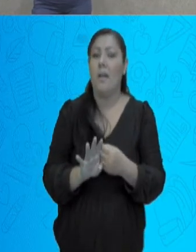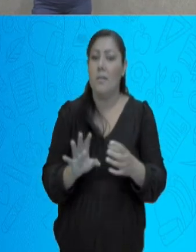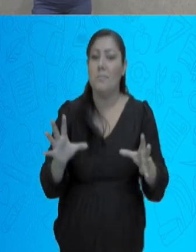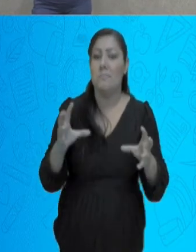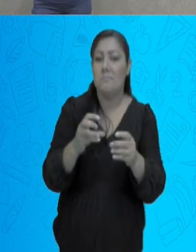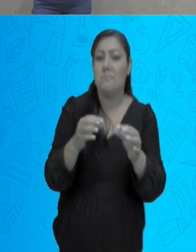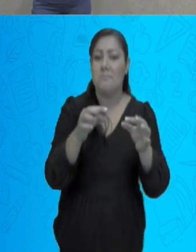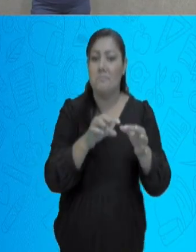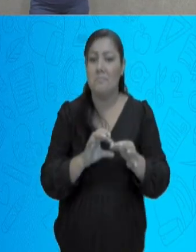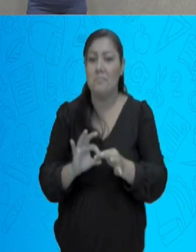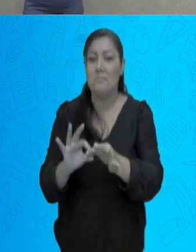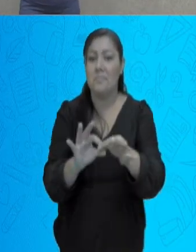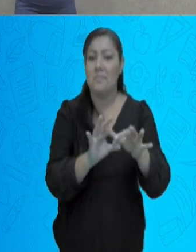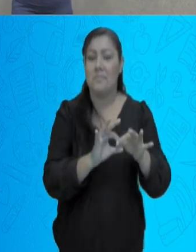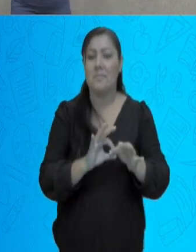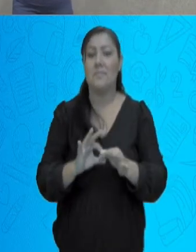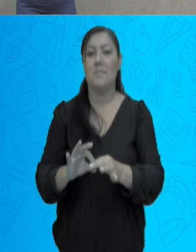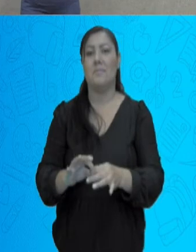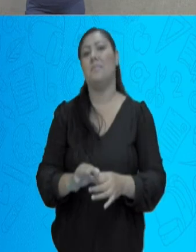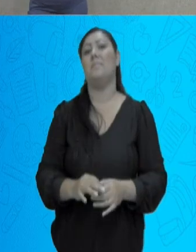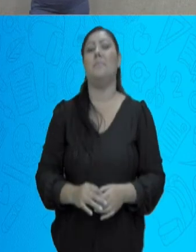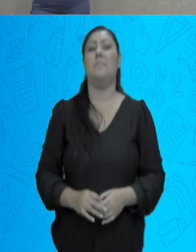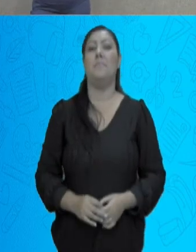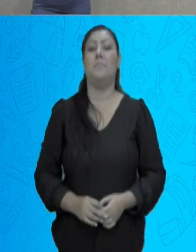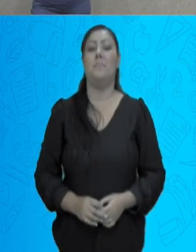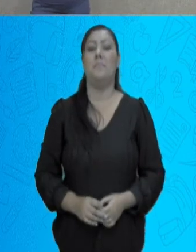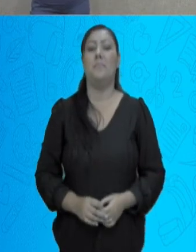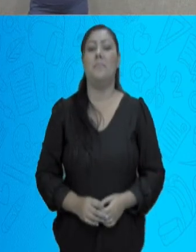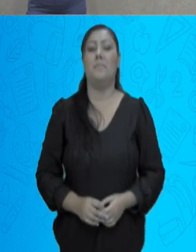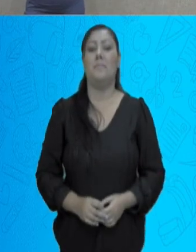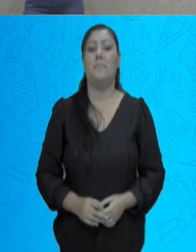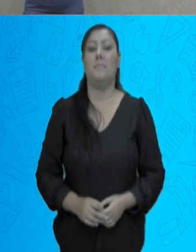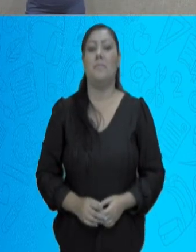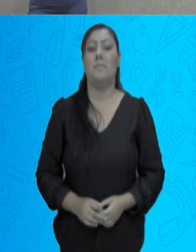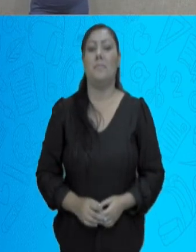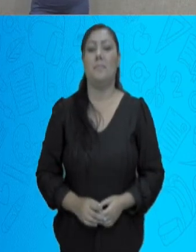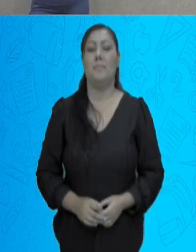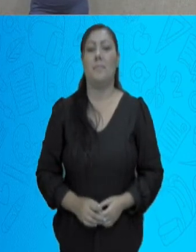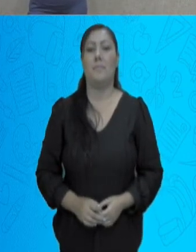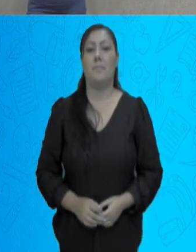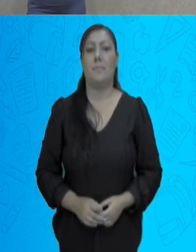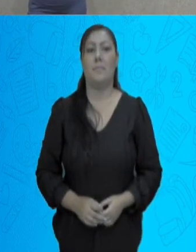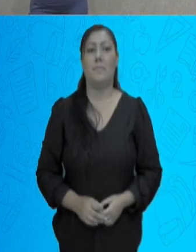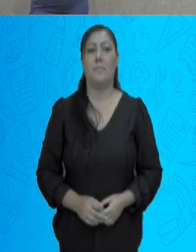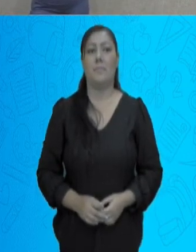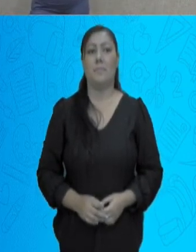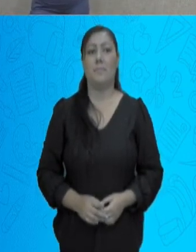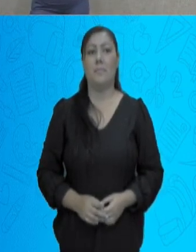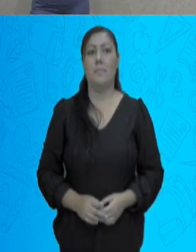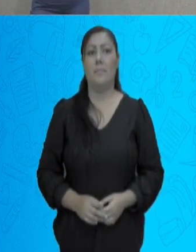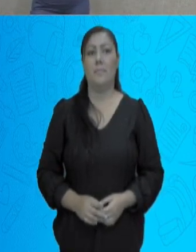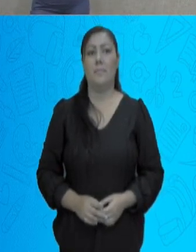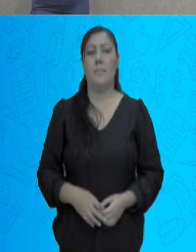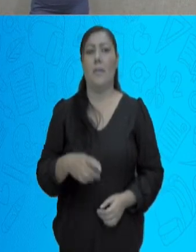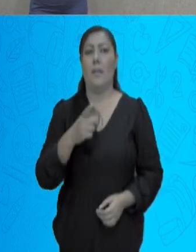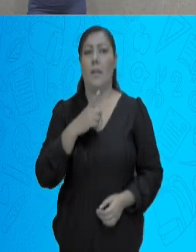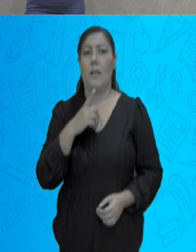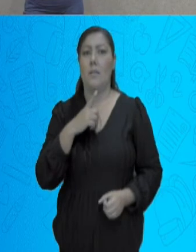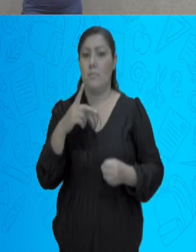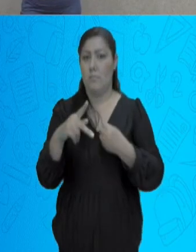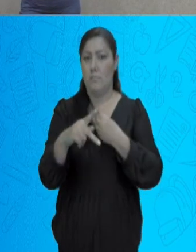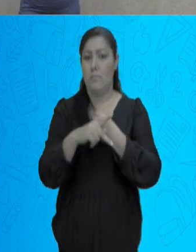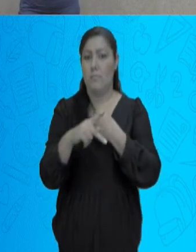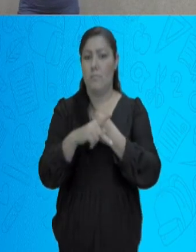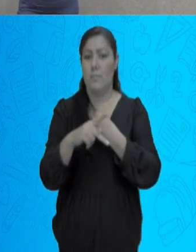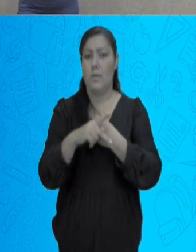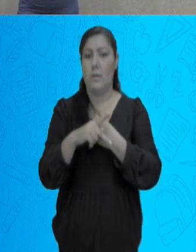bem ligado, né? Bem amarrado aí. Pois é, o pronome oblíquo átomo, nós temos, né, um pronome. E aí eu